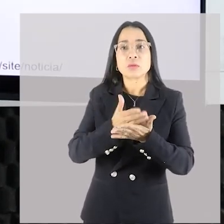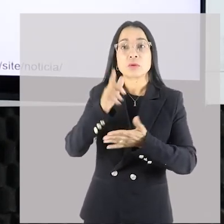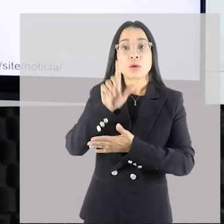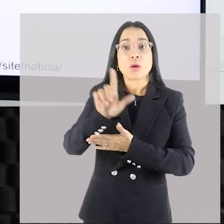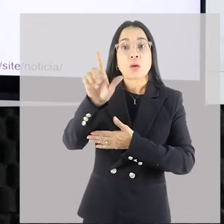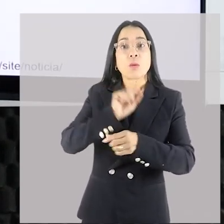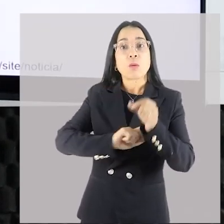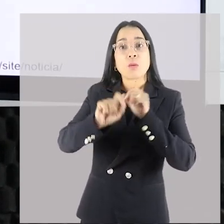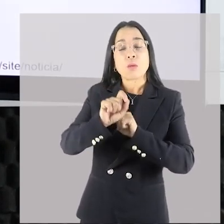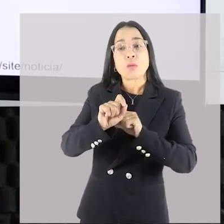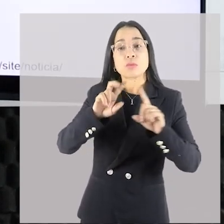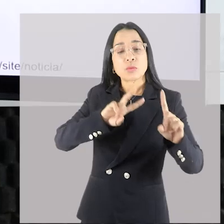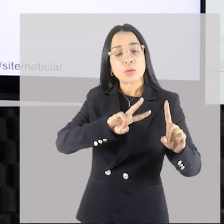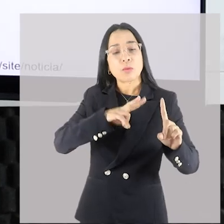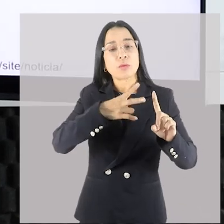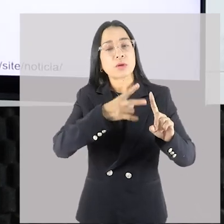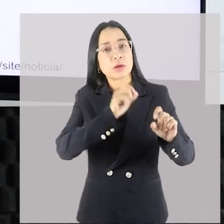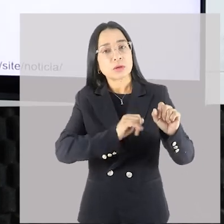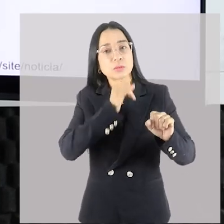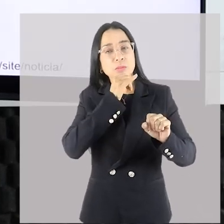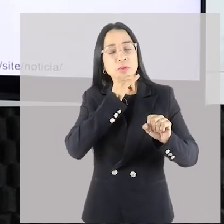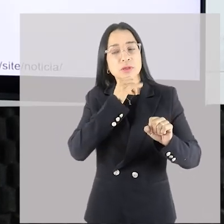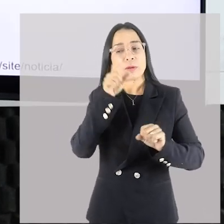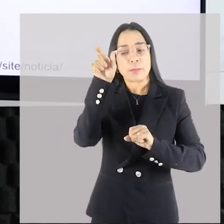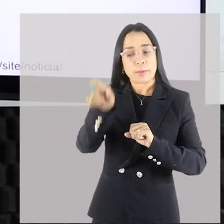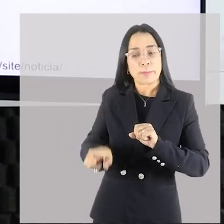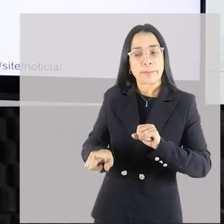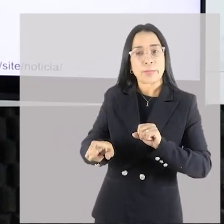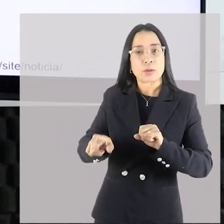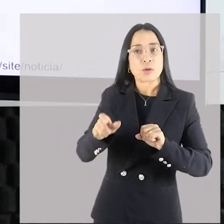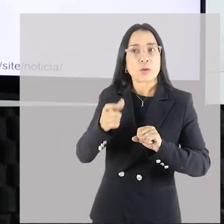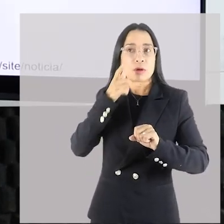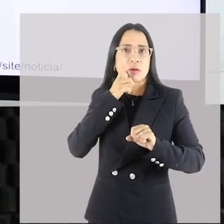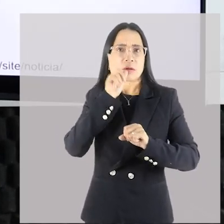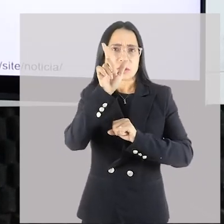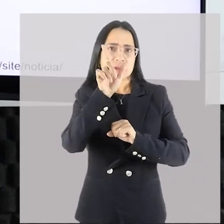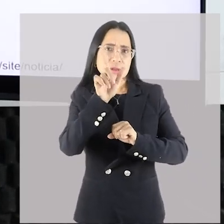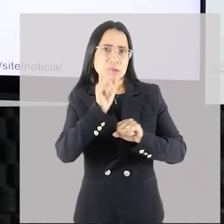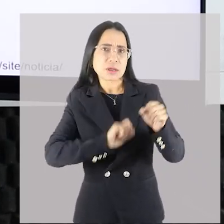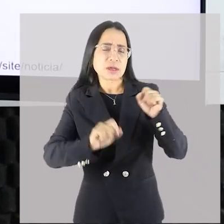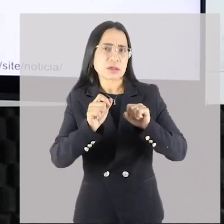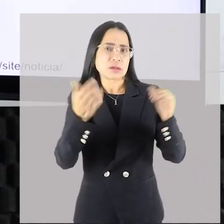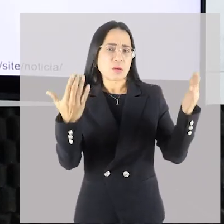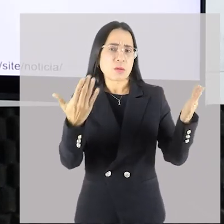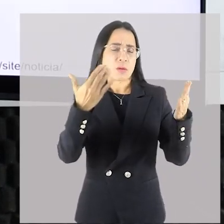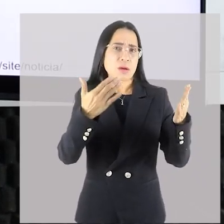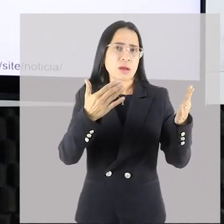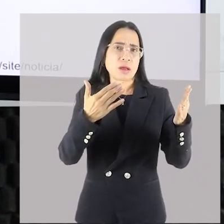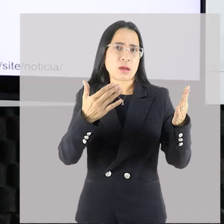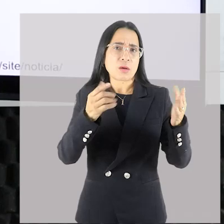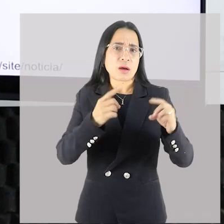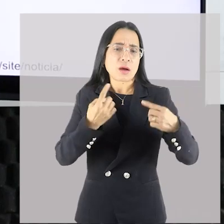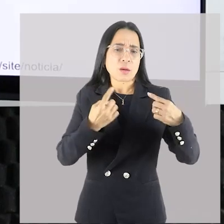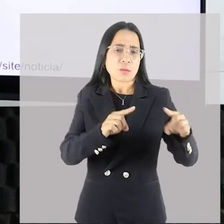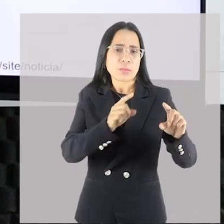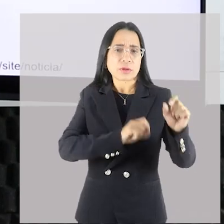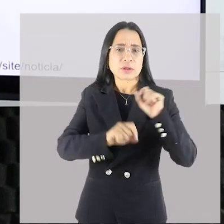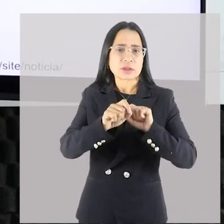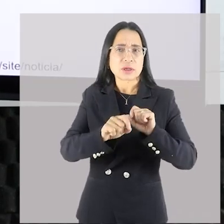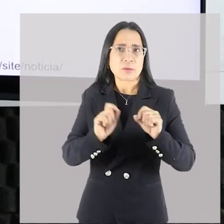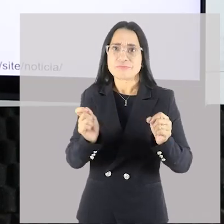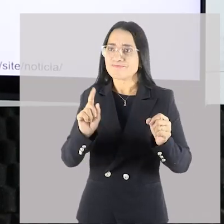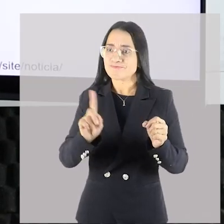outros privilégios. Por exemplo, o indivíduo que vencesse uma prova das Olimpíadas antigas, ele era isento